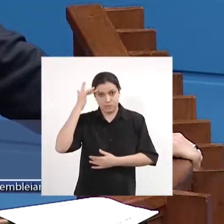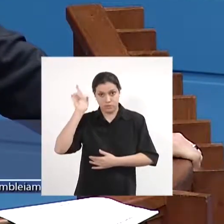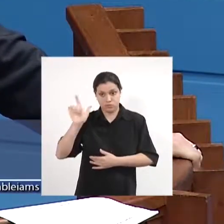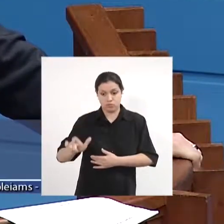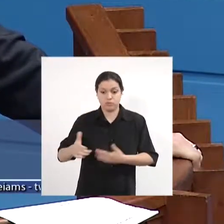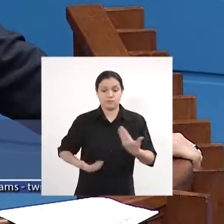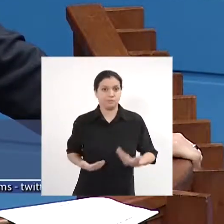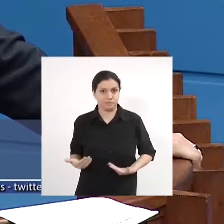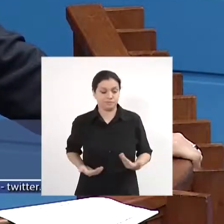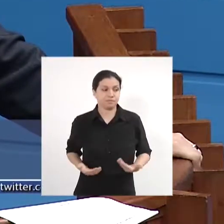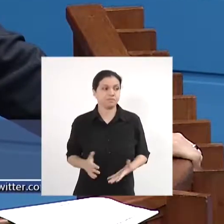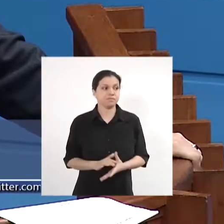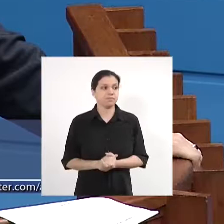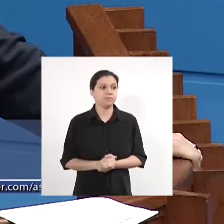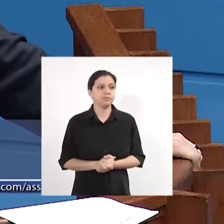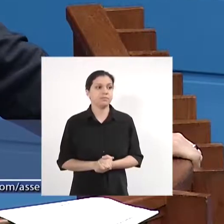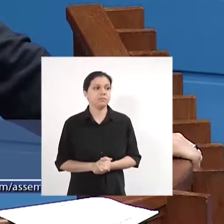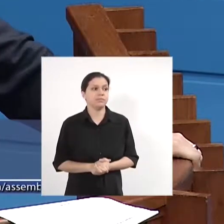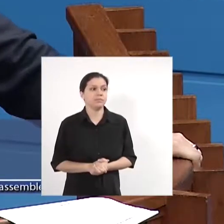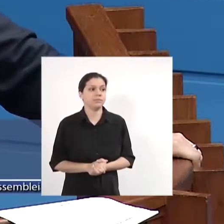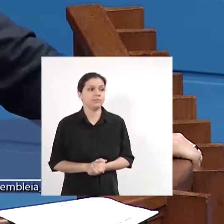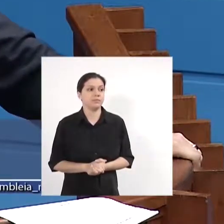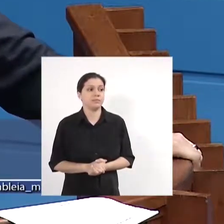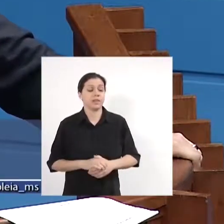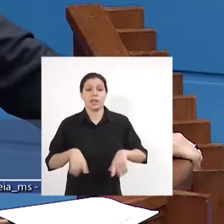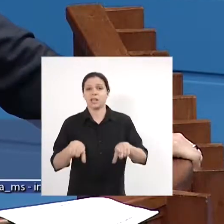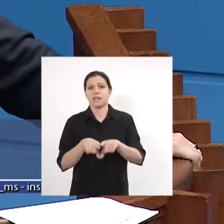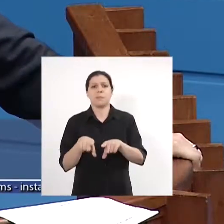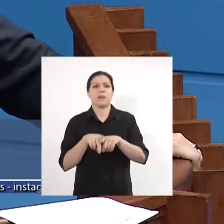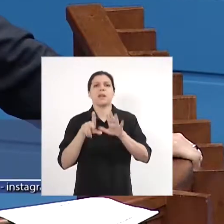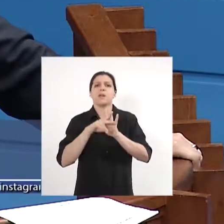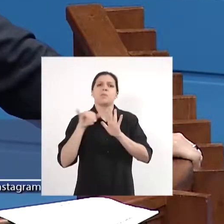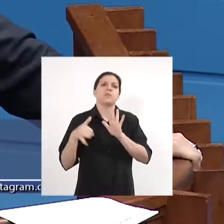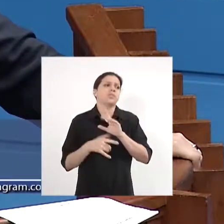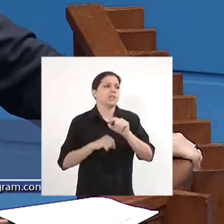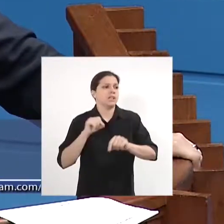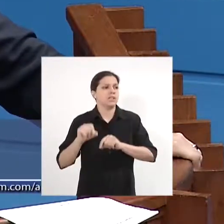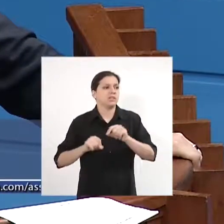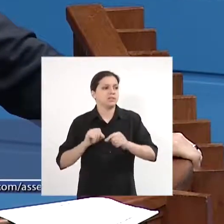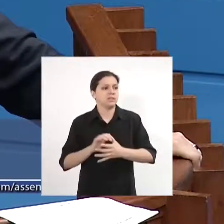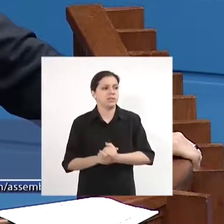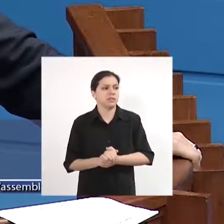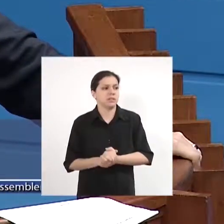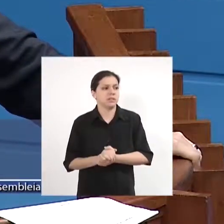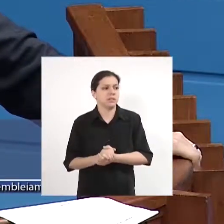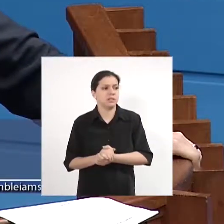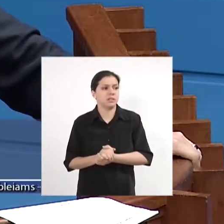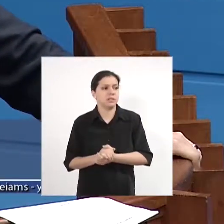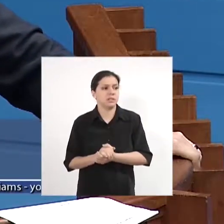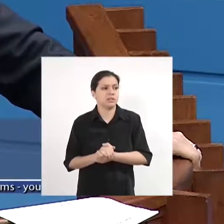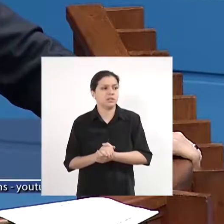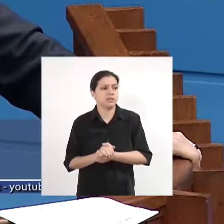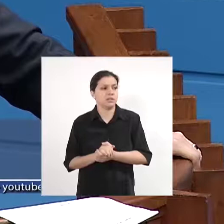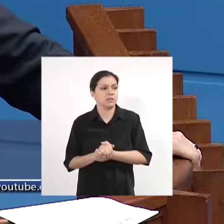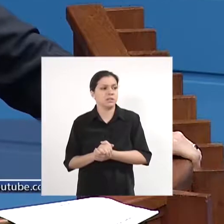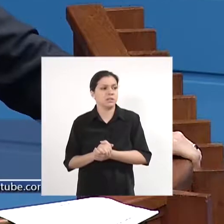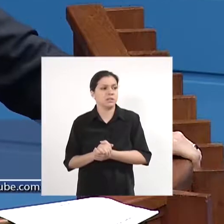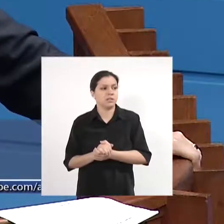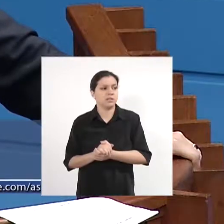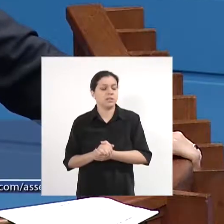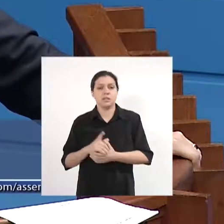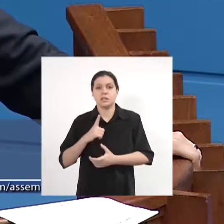funcionários para atuar, e ainda o programa prevê a doação de imóveis